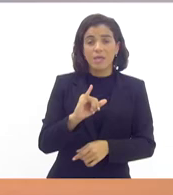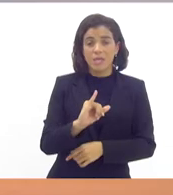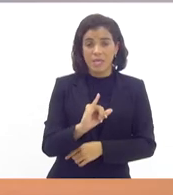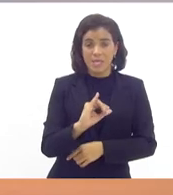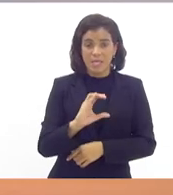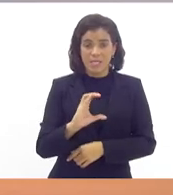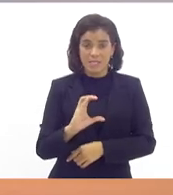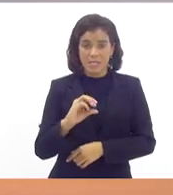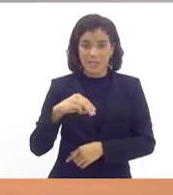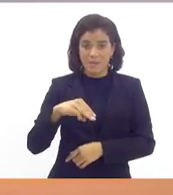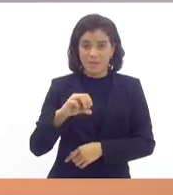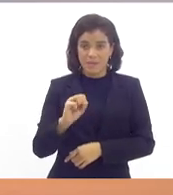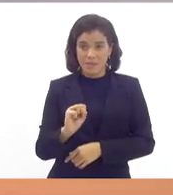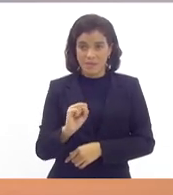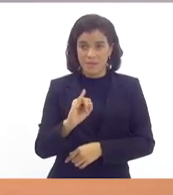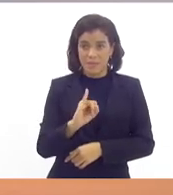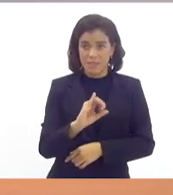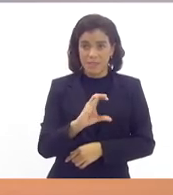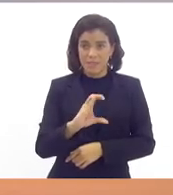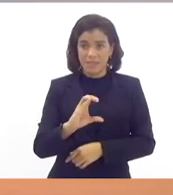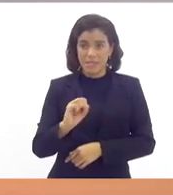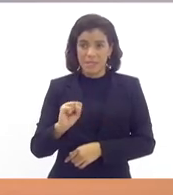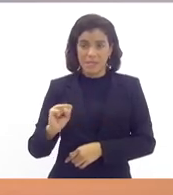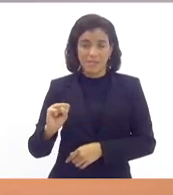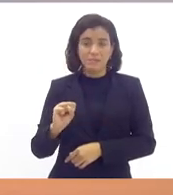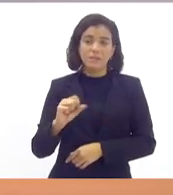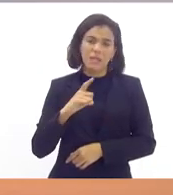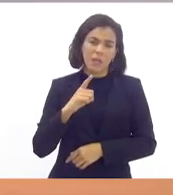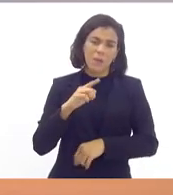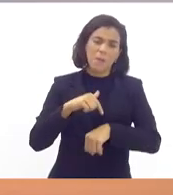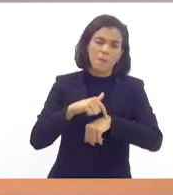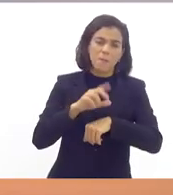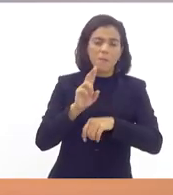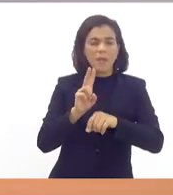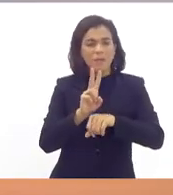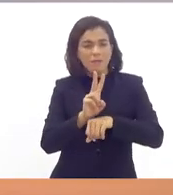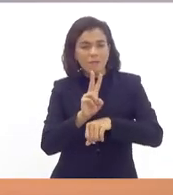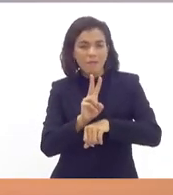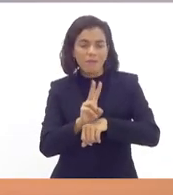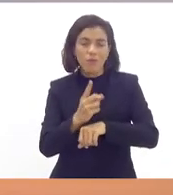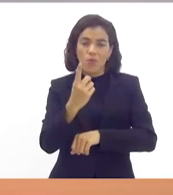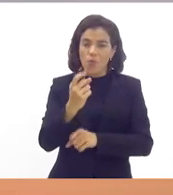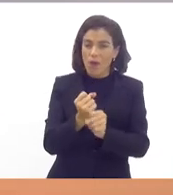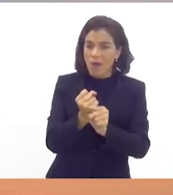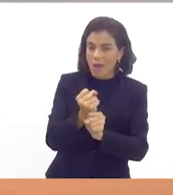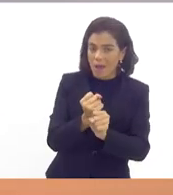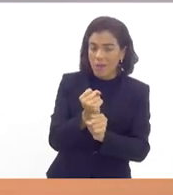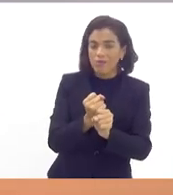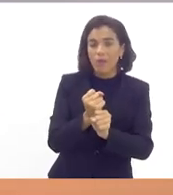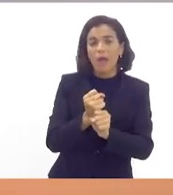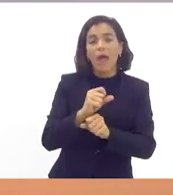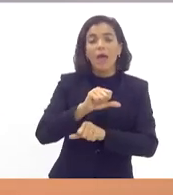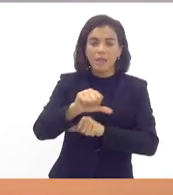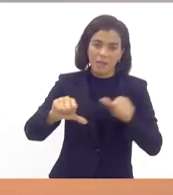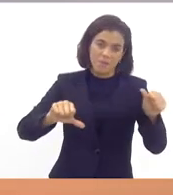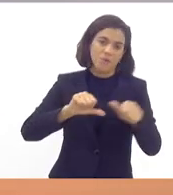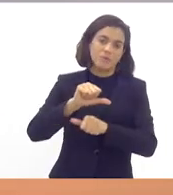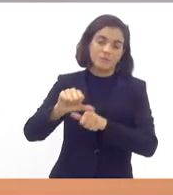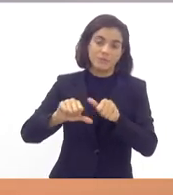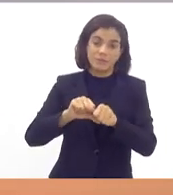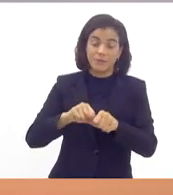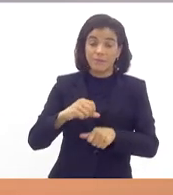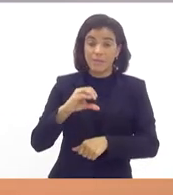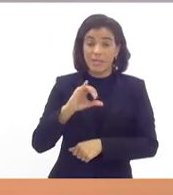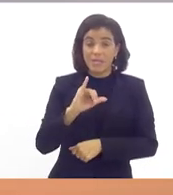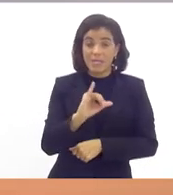ISS, no caso do PIS/COFINS, tem um período de teste de um ano, com alíquota de 1%, mas depois vira a chave. No caso